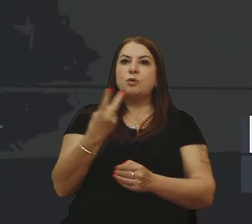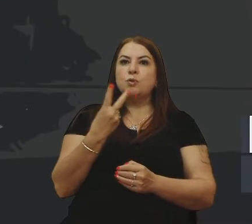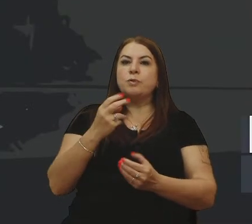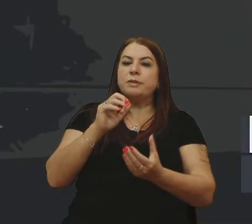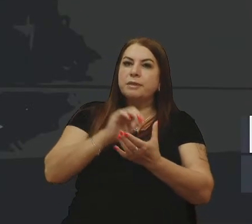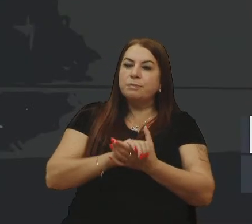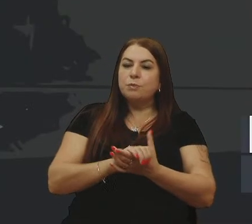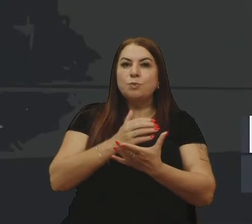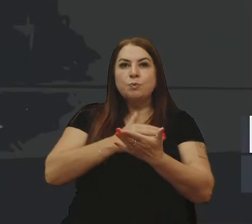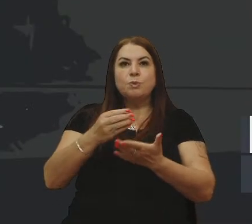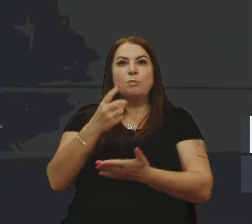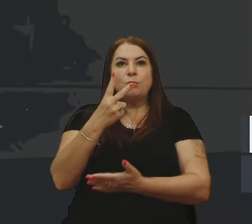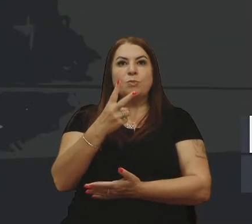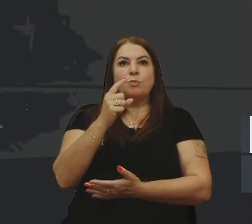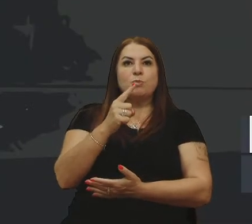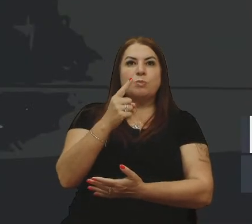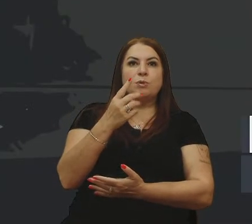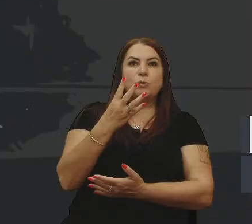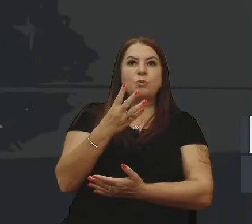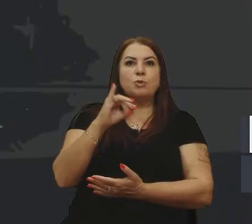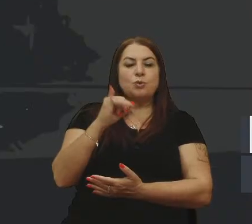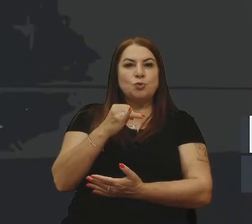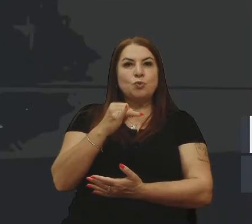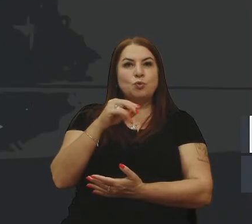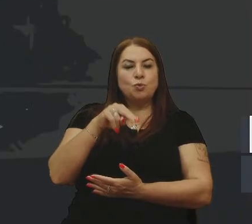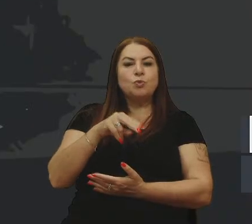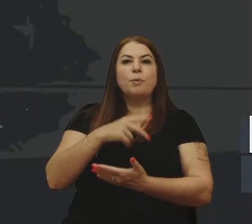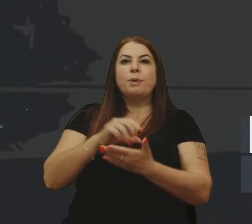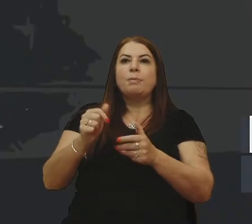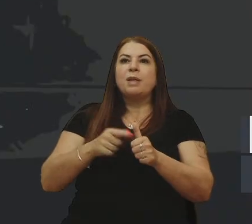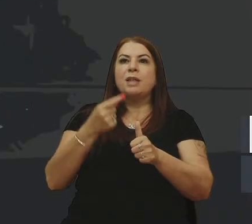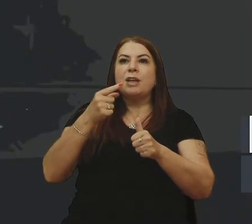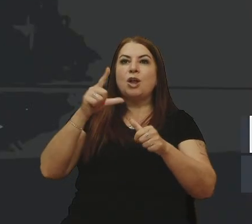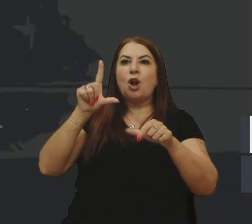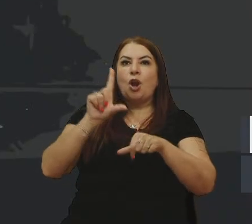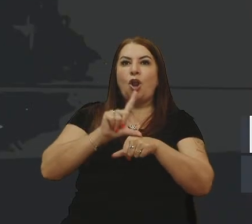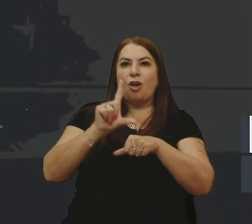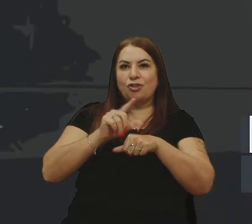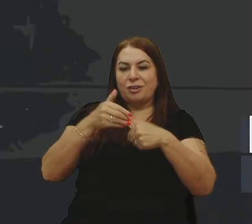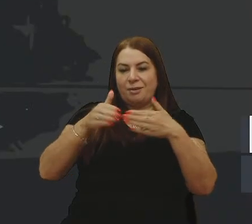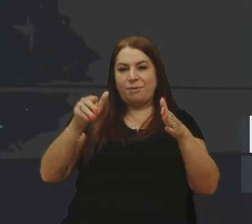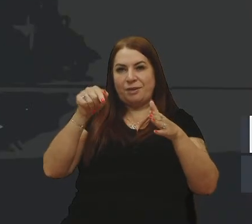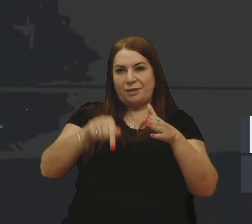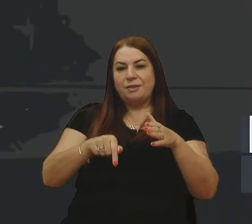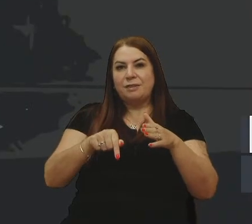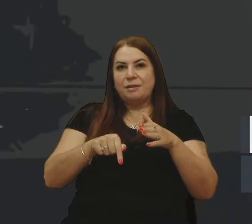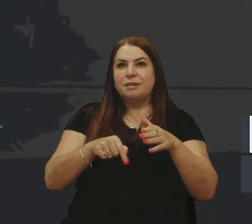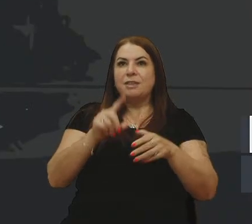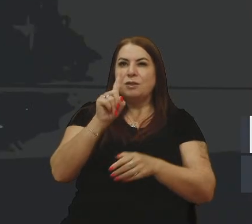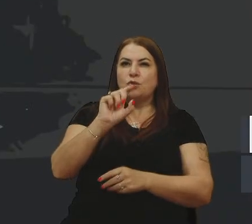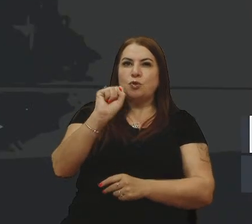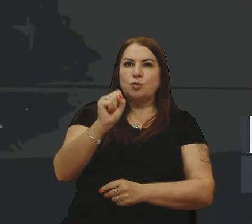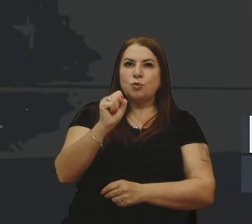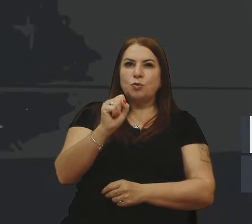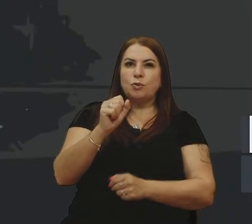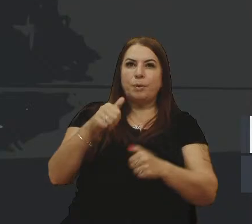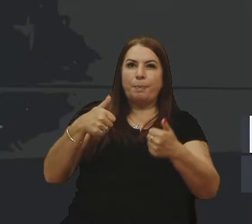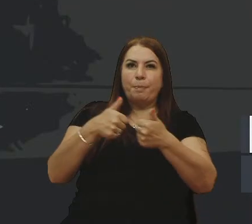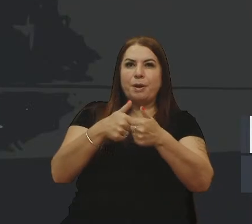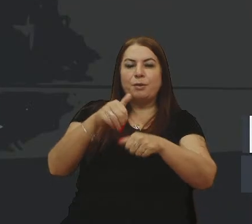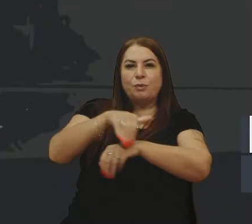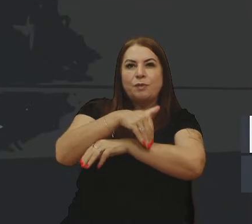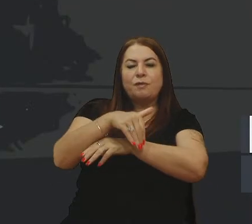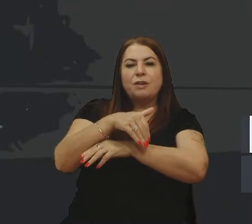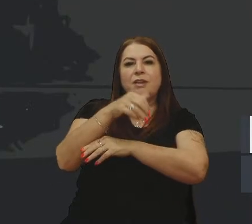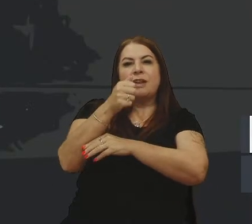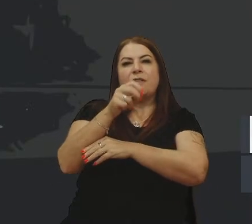aí, no início de 2014, em junho de 2014, a gente abriu a primeira loja aqui em Caxias, que é na loja que fica na 18 com a vereadora Mário Pezzi. Ali foi a